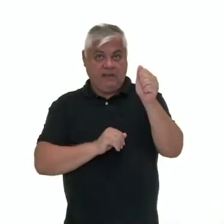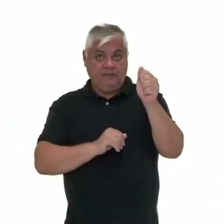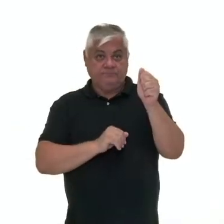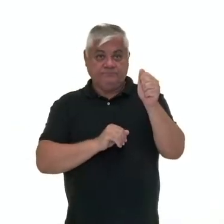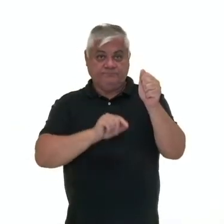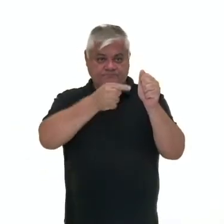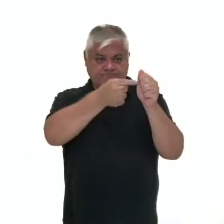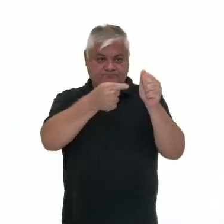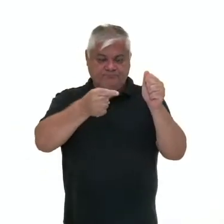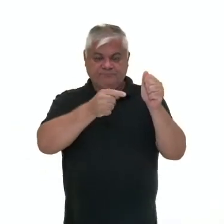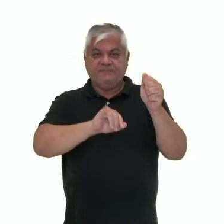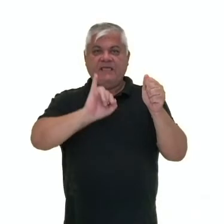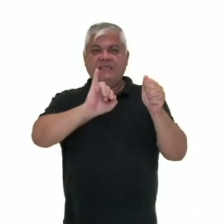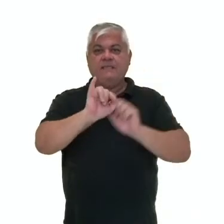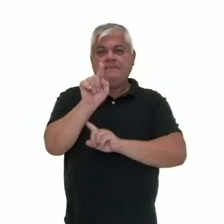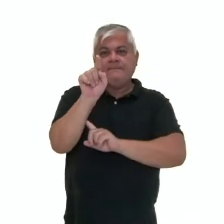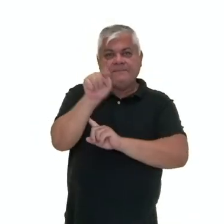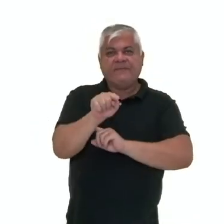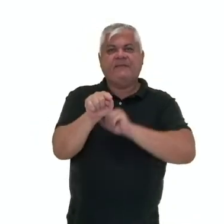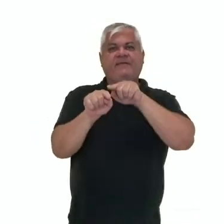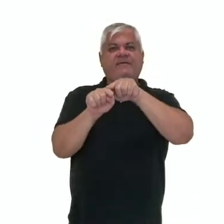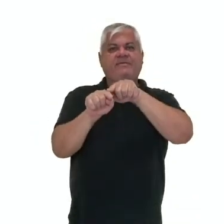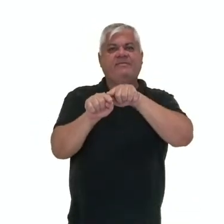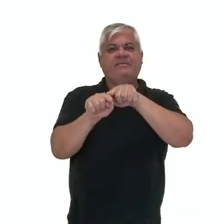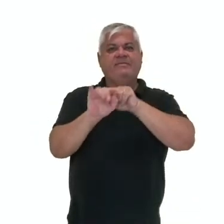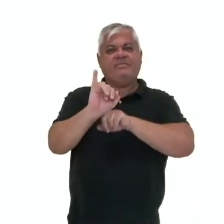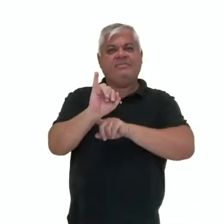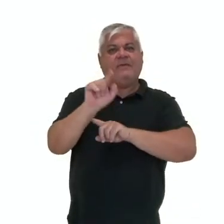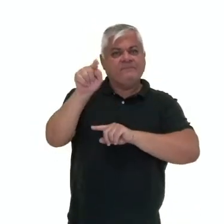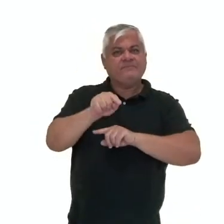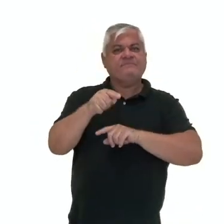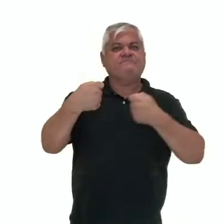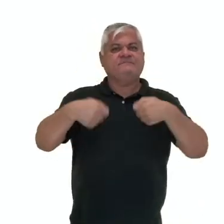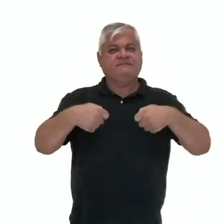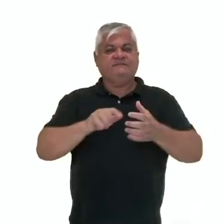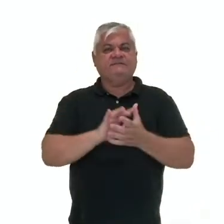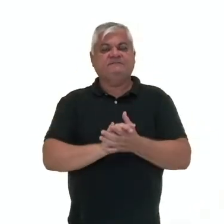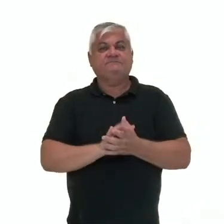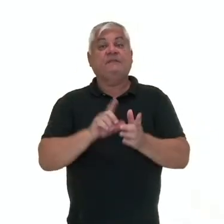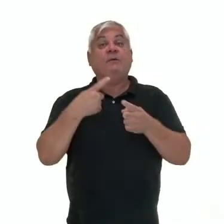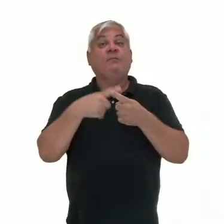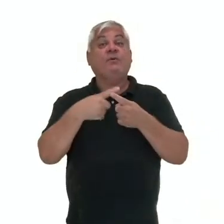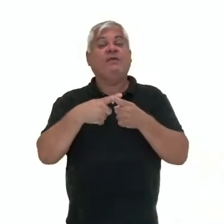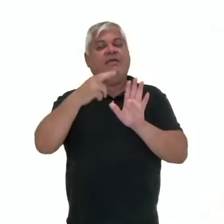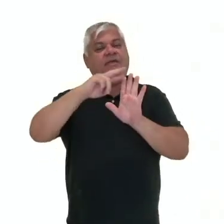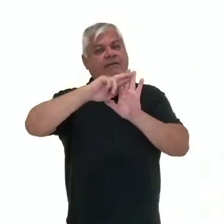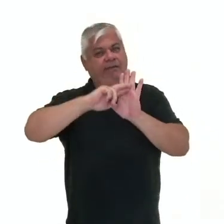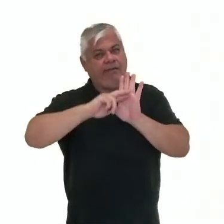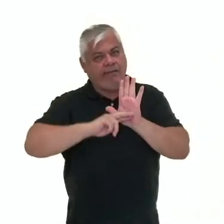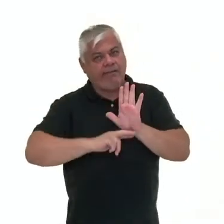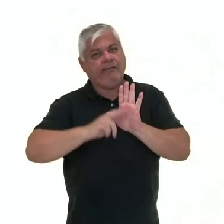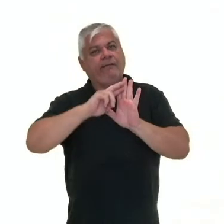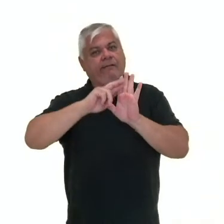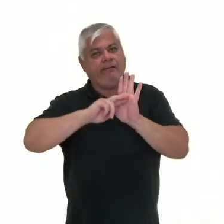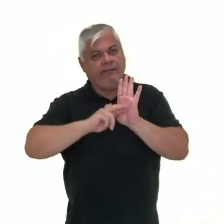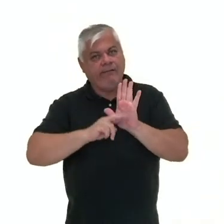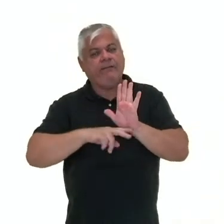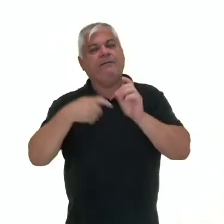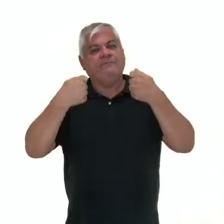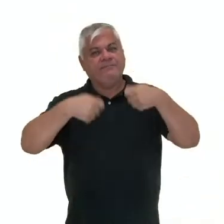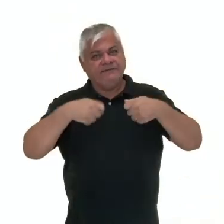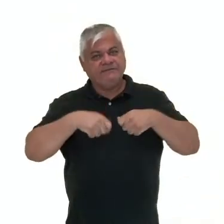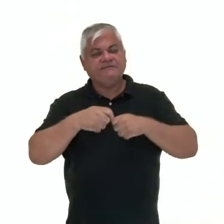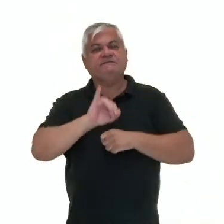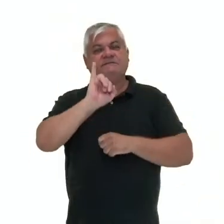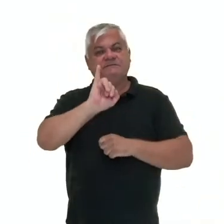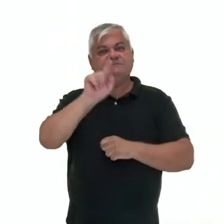A do I e eu acentuo a letra I, certo? Por conta da minha regrinha que pede que eu acentue,